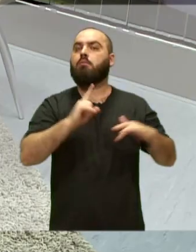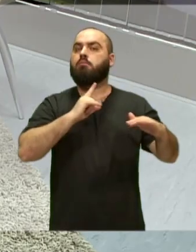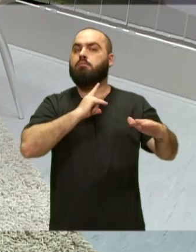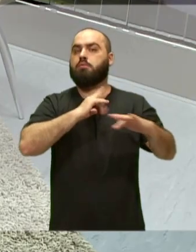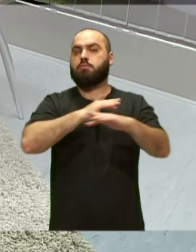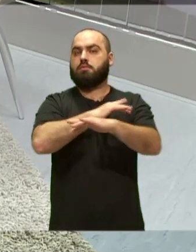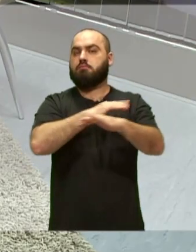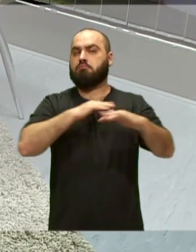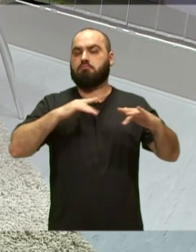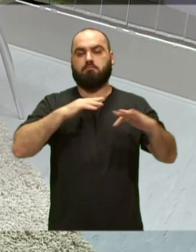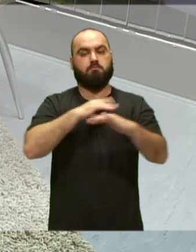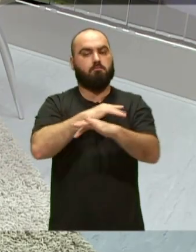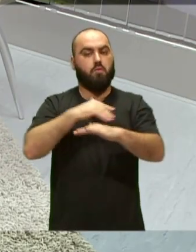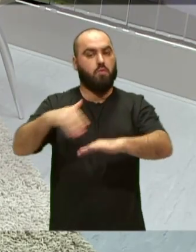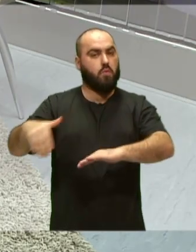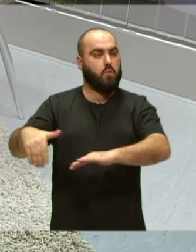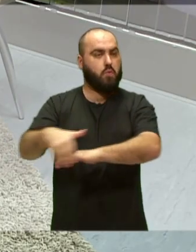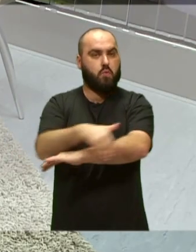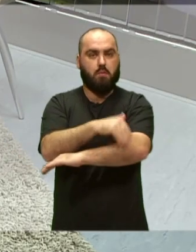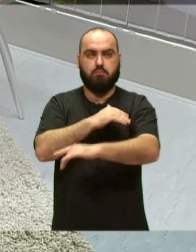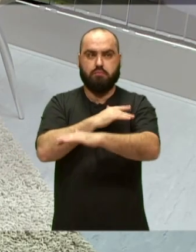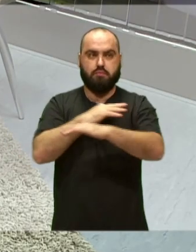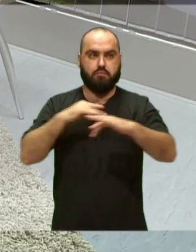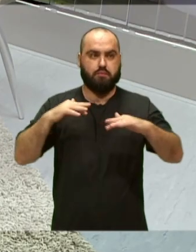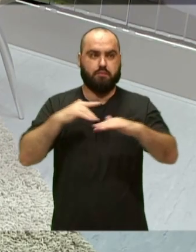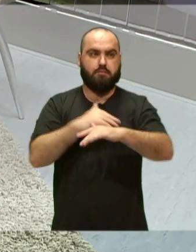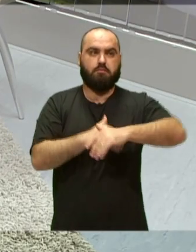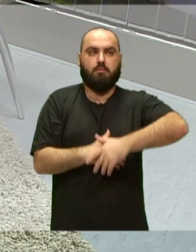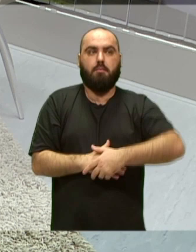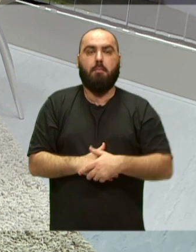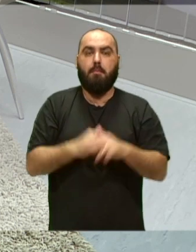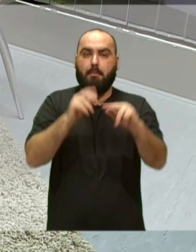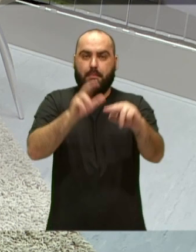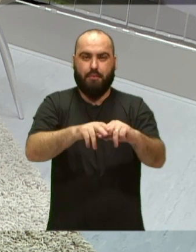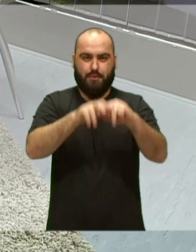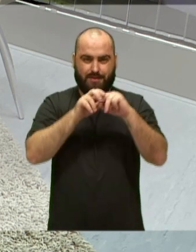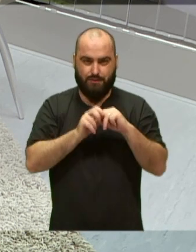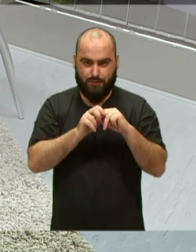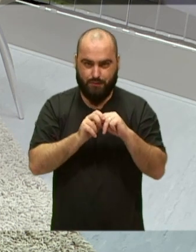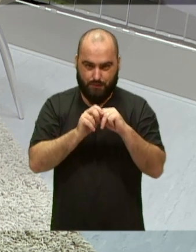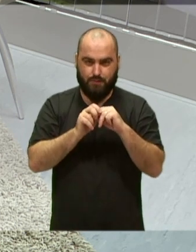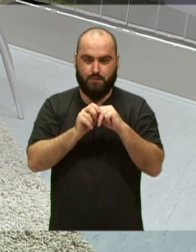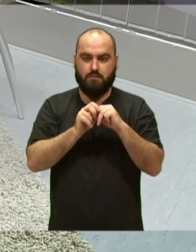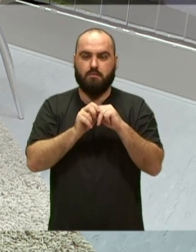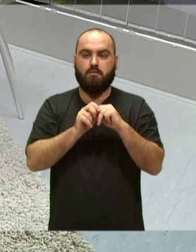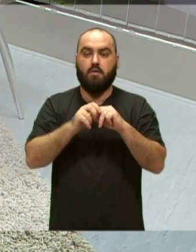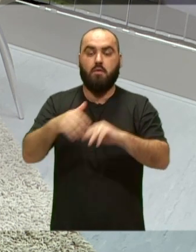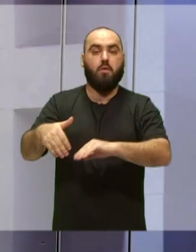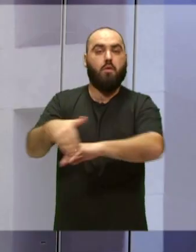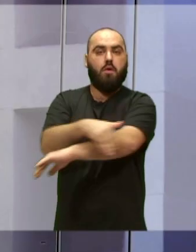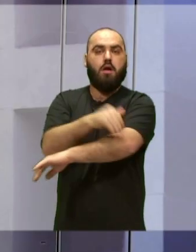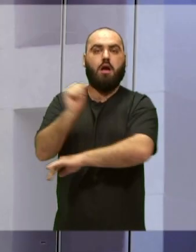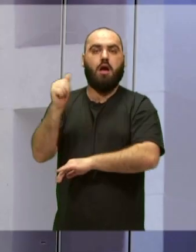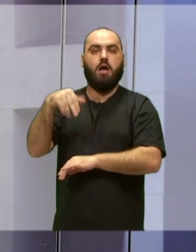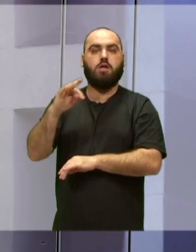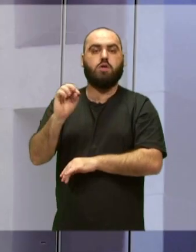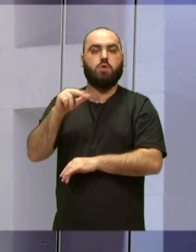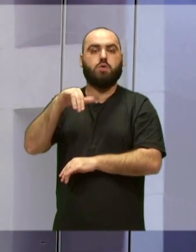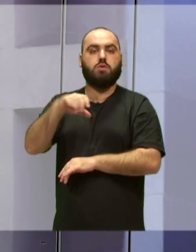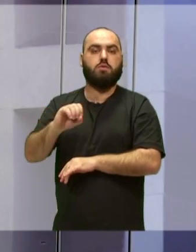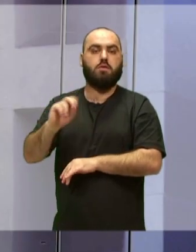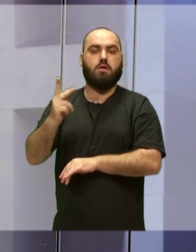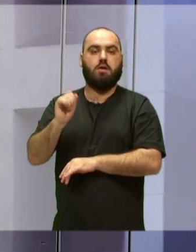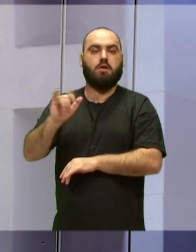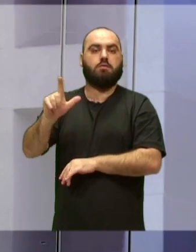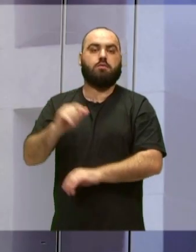mobilidade então diante de tudo isso que a gente vê hoje e Antônio Raio parada Jorge